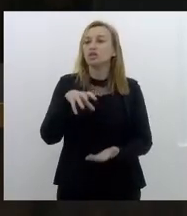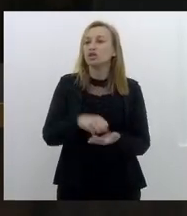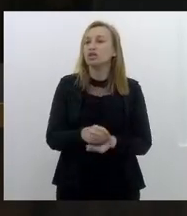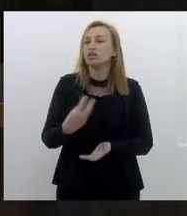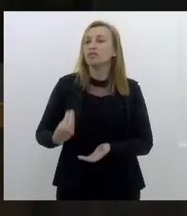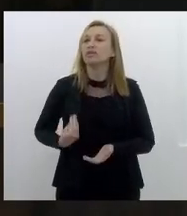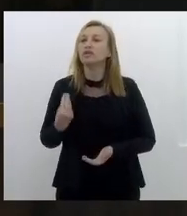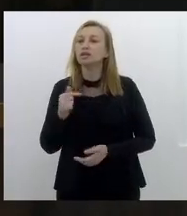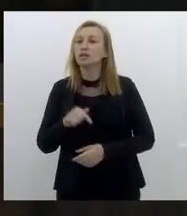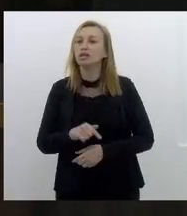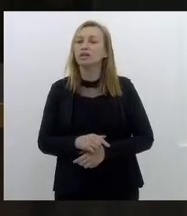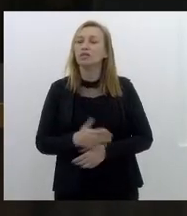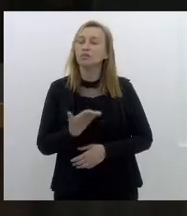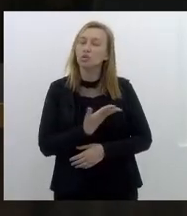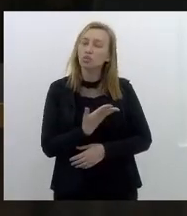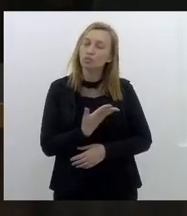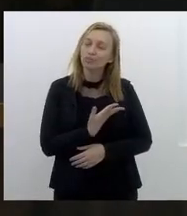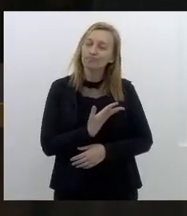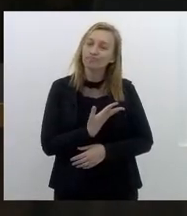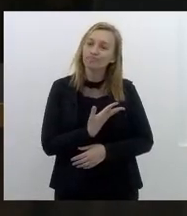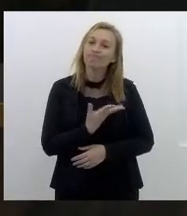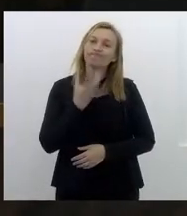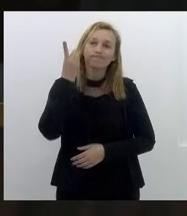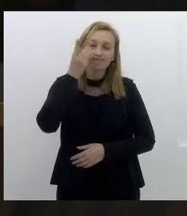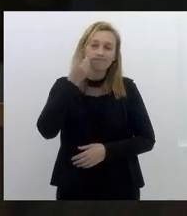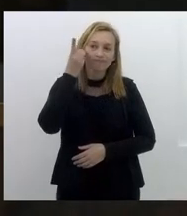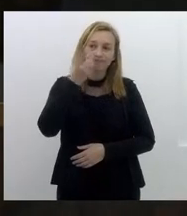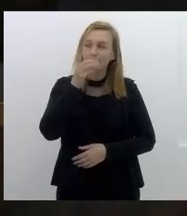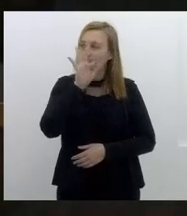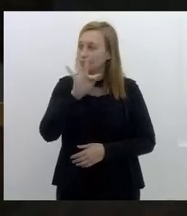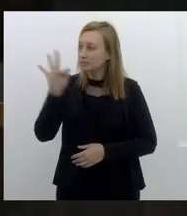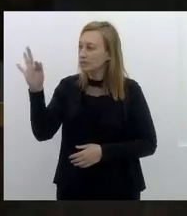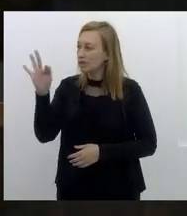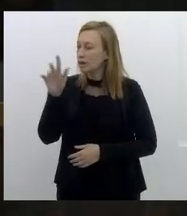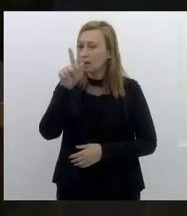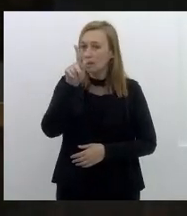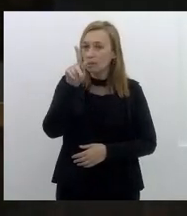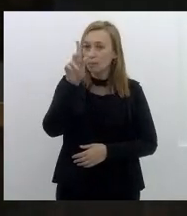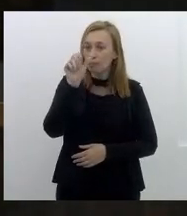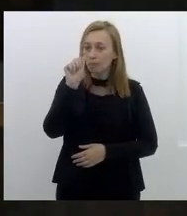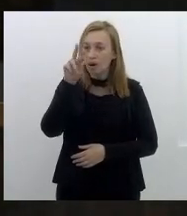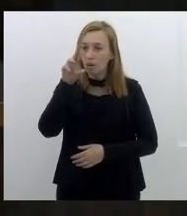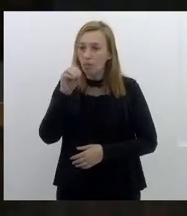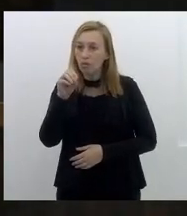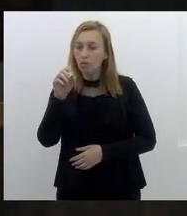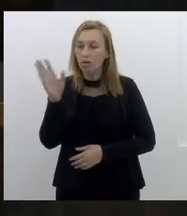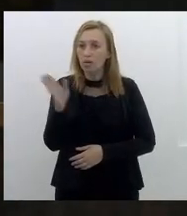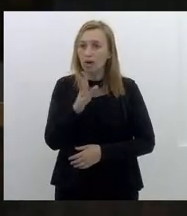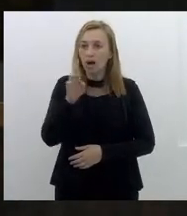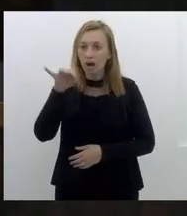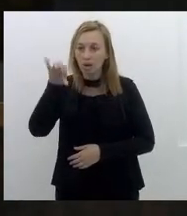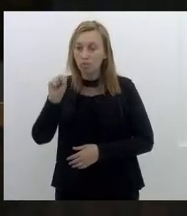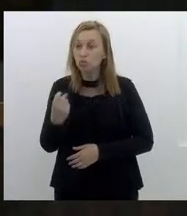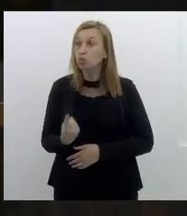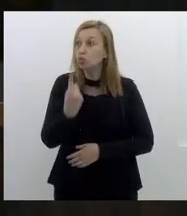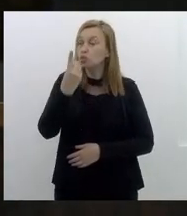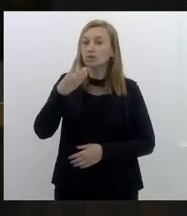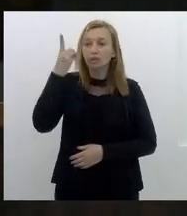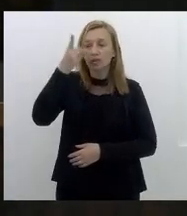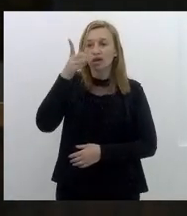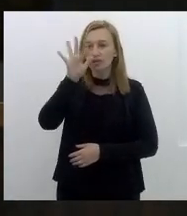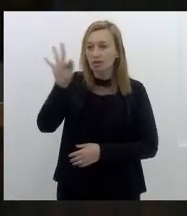presença do meu amigo deputado federal Paulo Ramos único deputado federal que veio